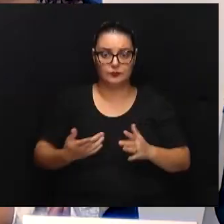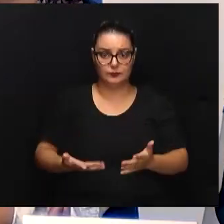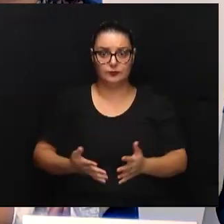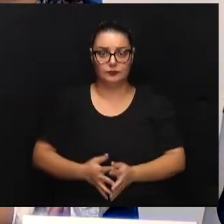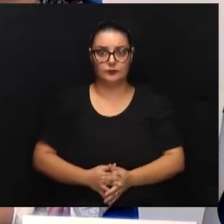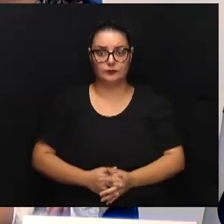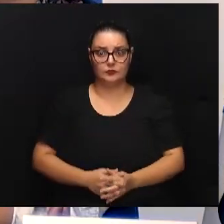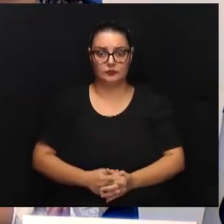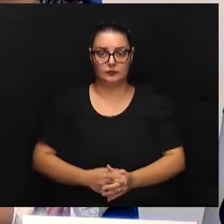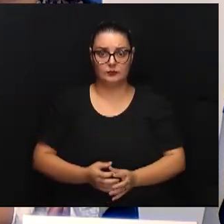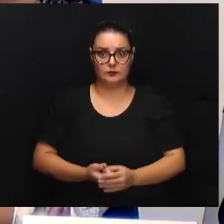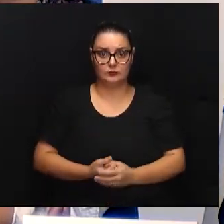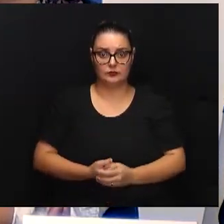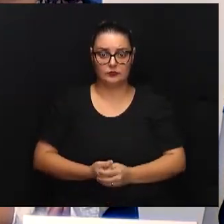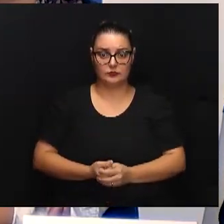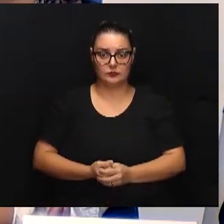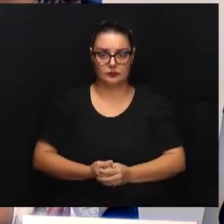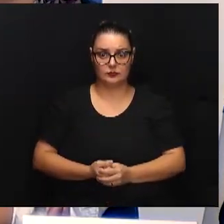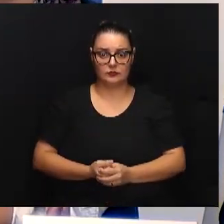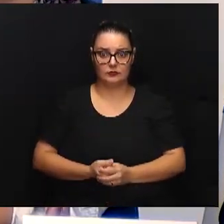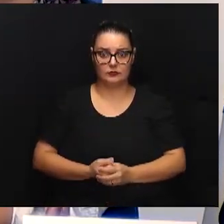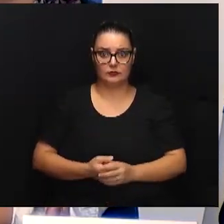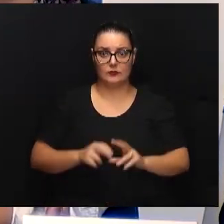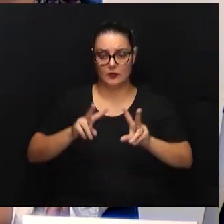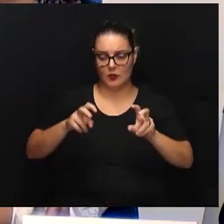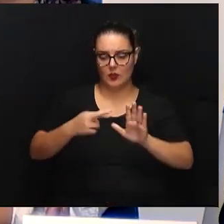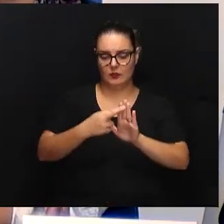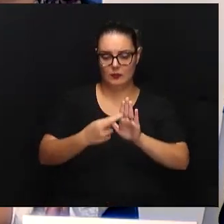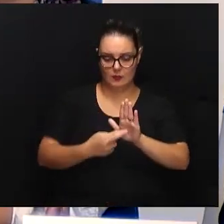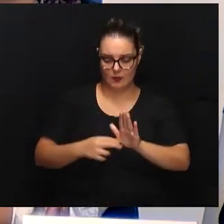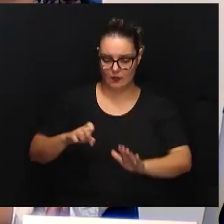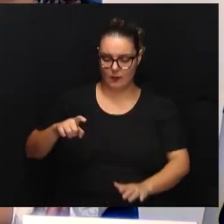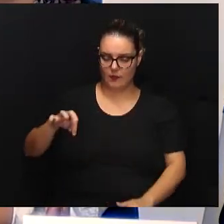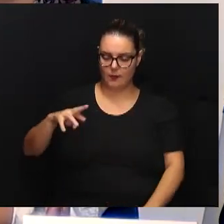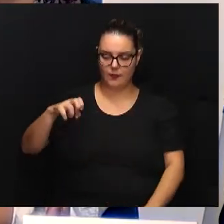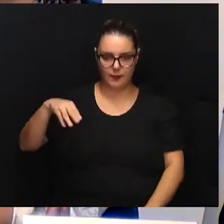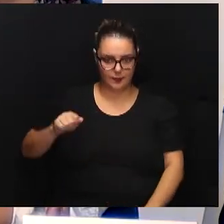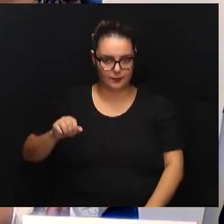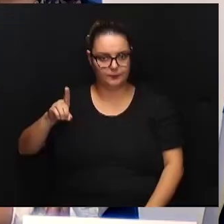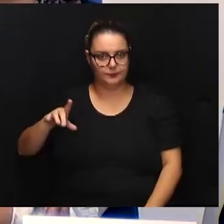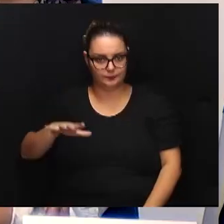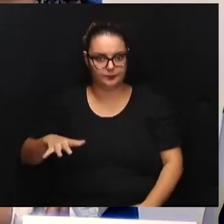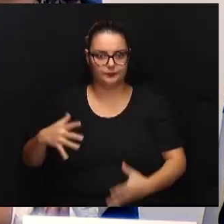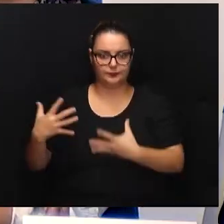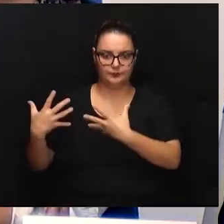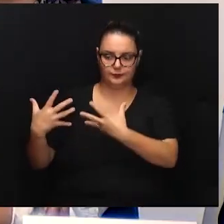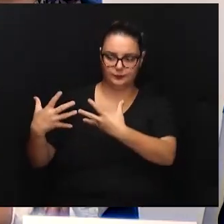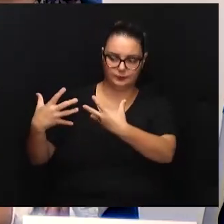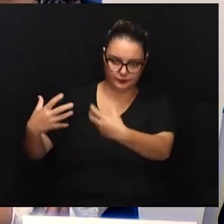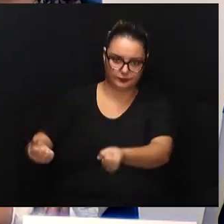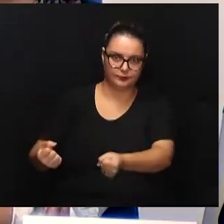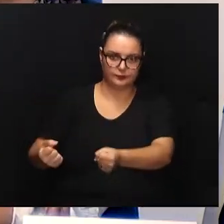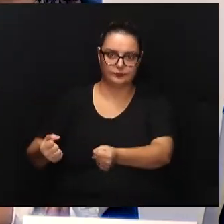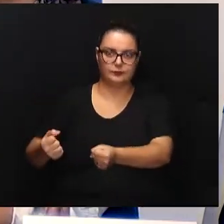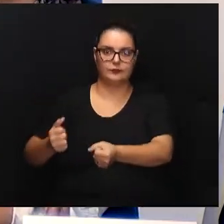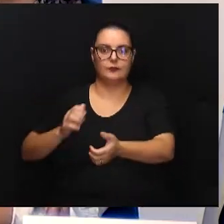receita que a extrema-direita vem adotando de assassinar determinados corpos,